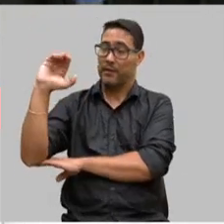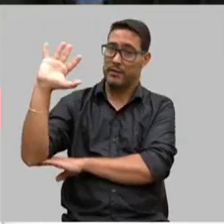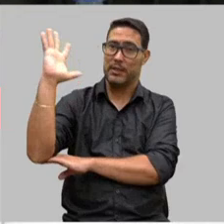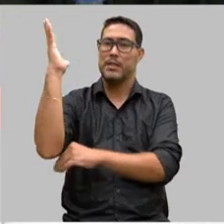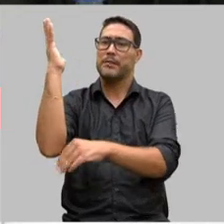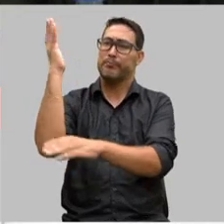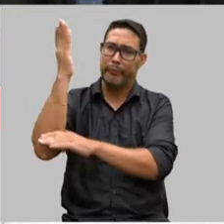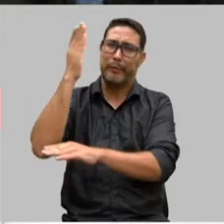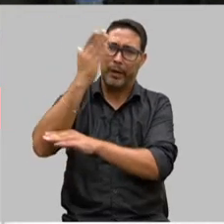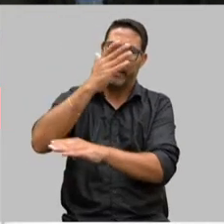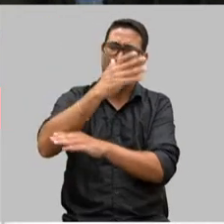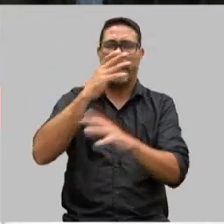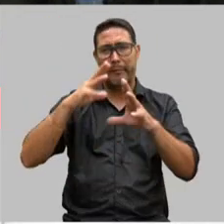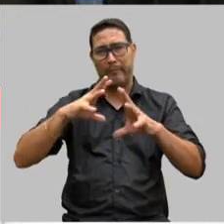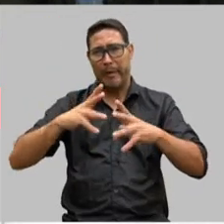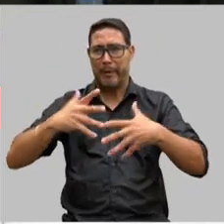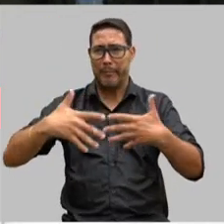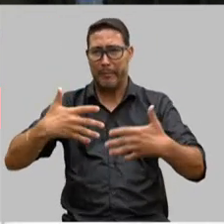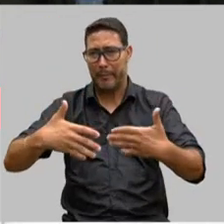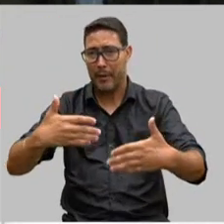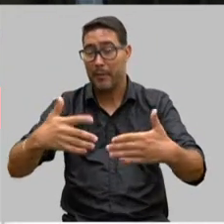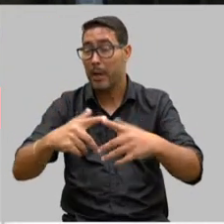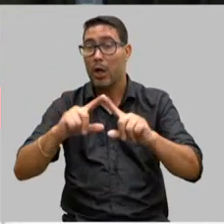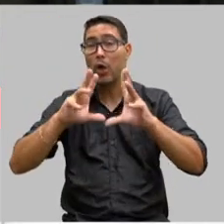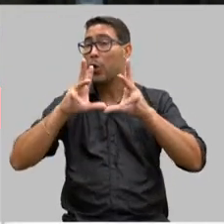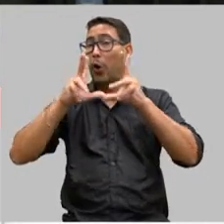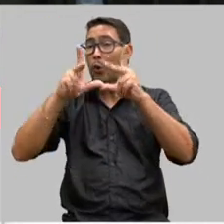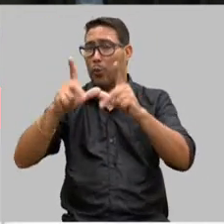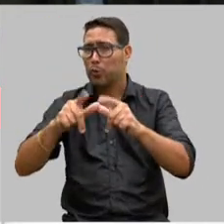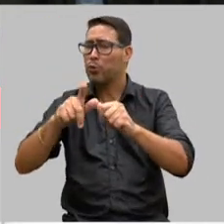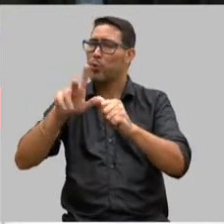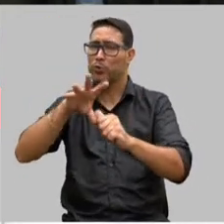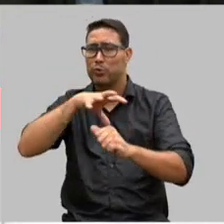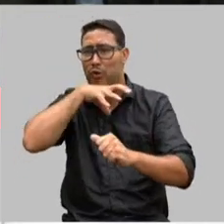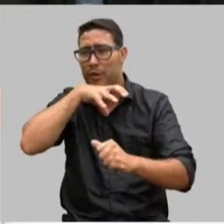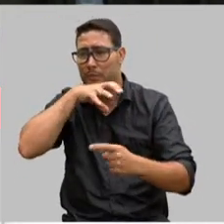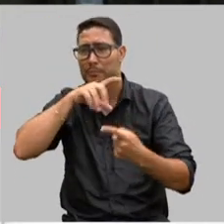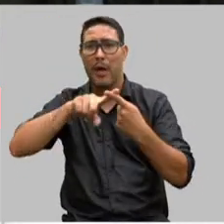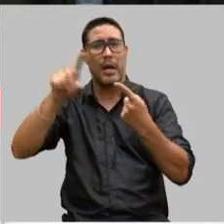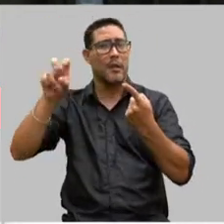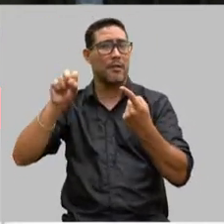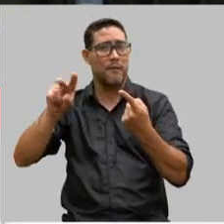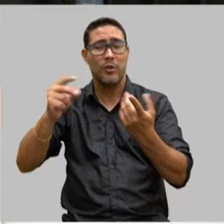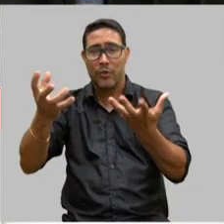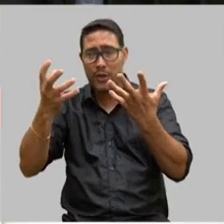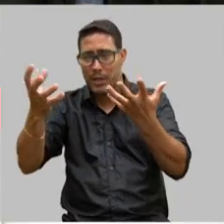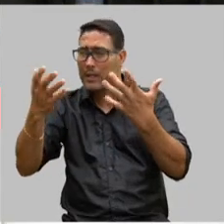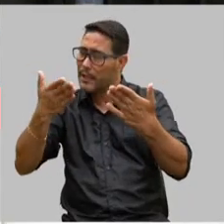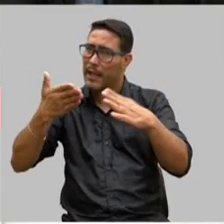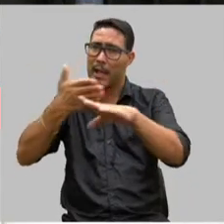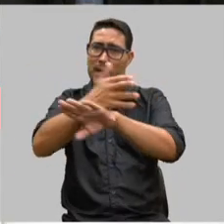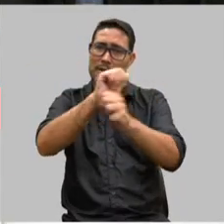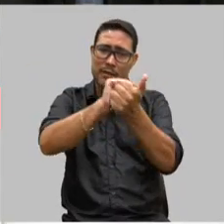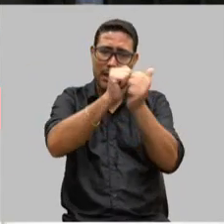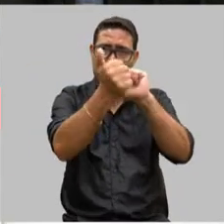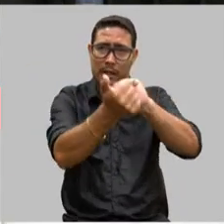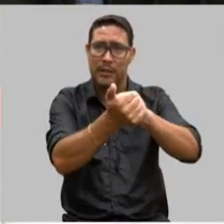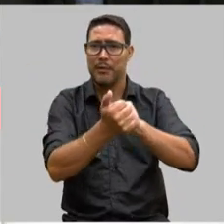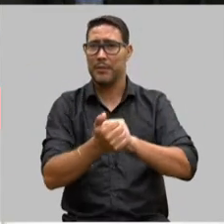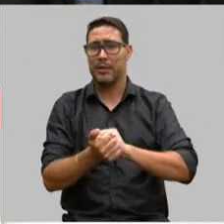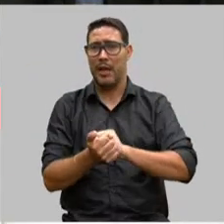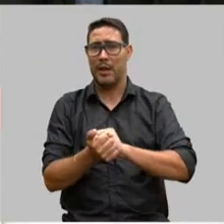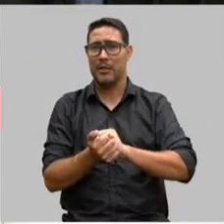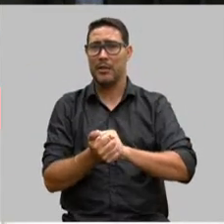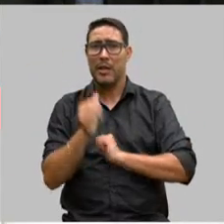É uma busca, todos os animais, igual a nossa espécie, tentam se adaptar. Você acha que os animais também não fazem uma